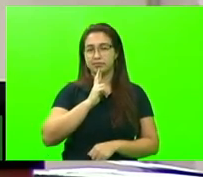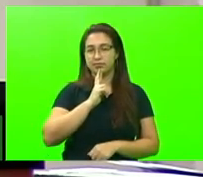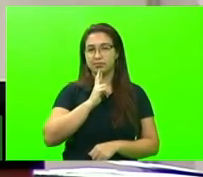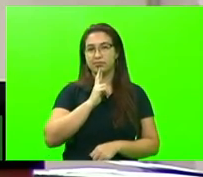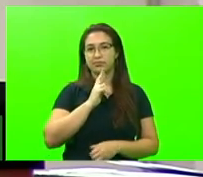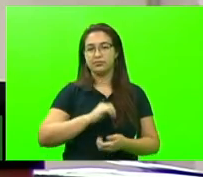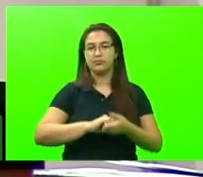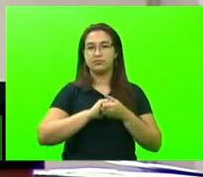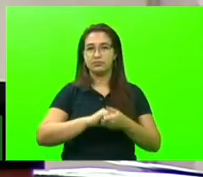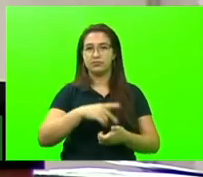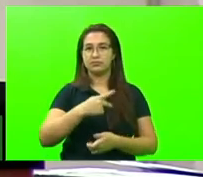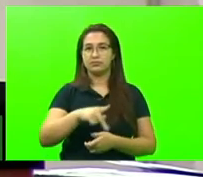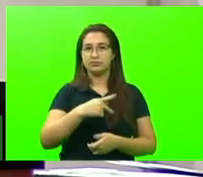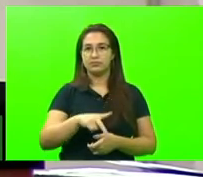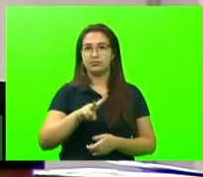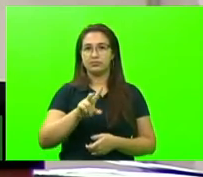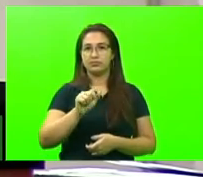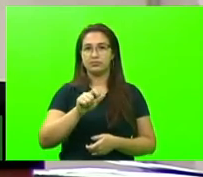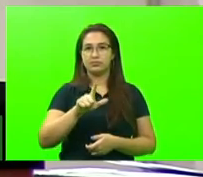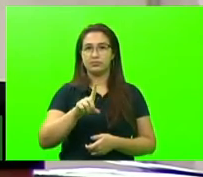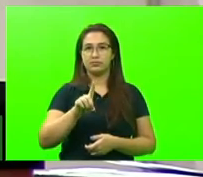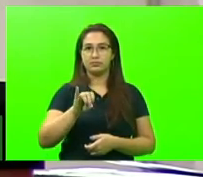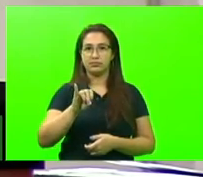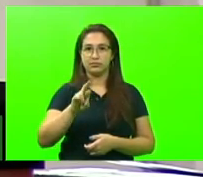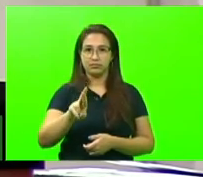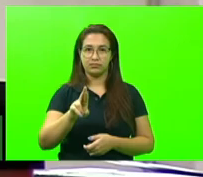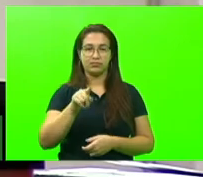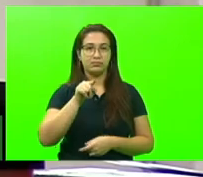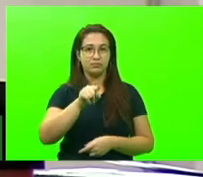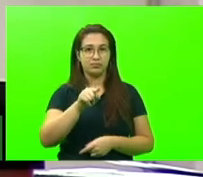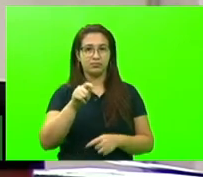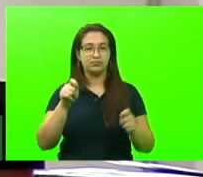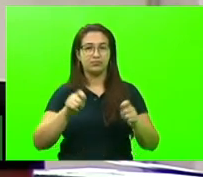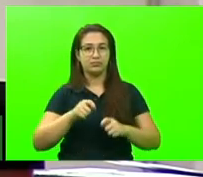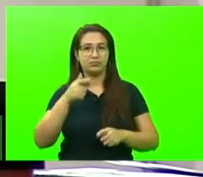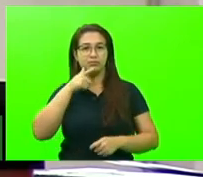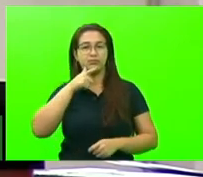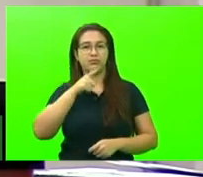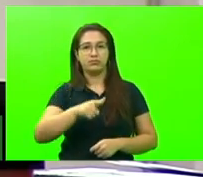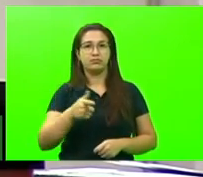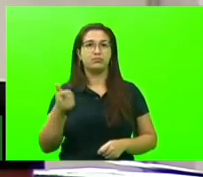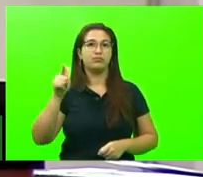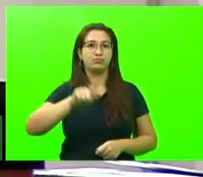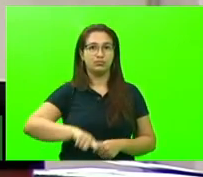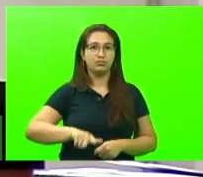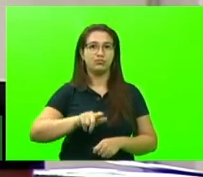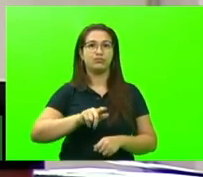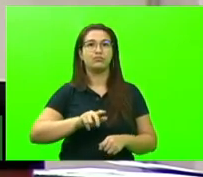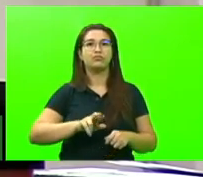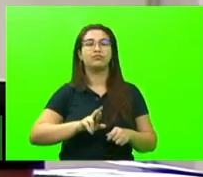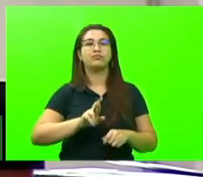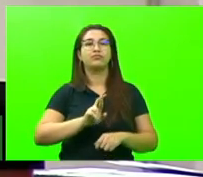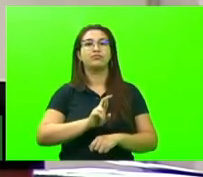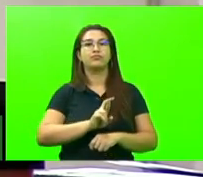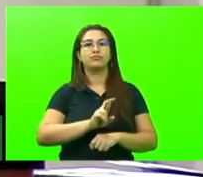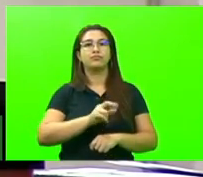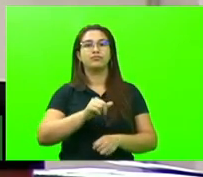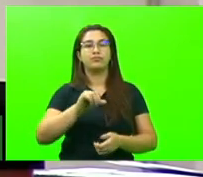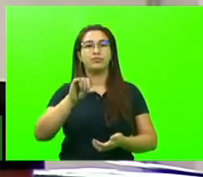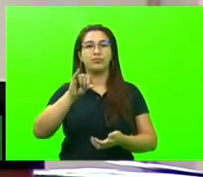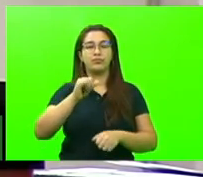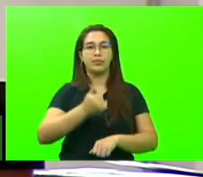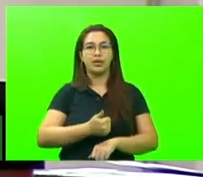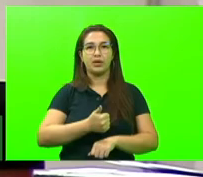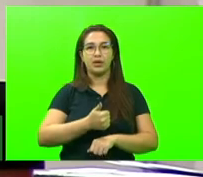o professor doutor Valdir Sequinel Filho, por ter sido reeleito como reitor da Universidade do Vale do Itajaí e presidente